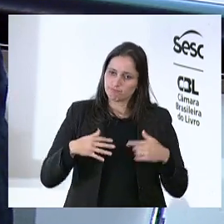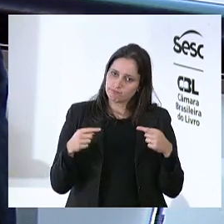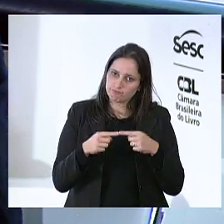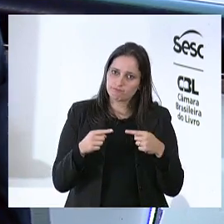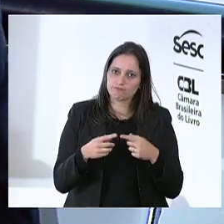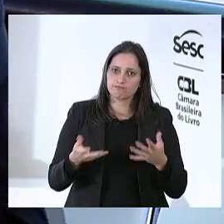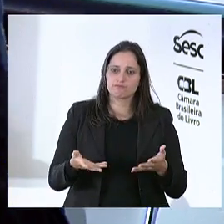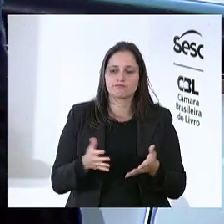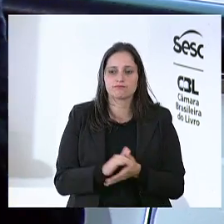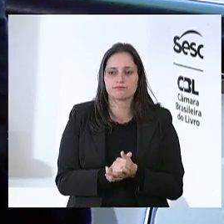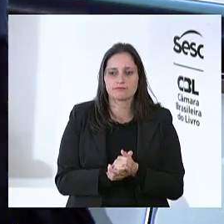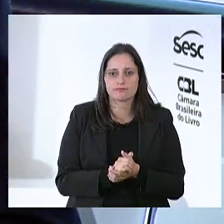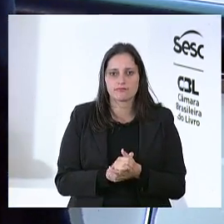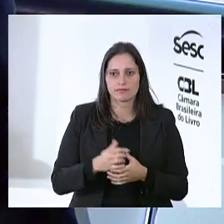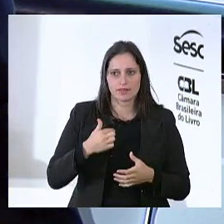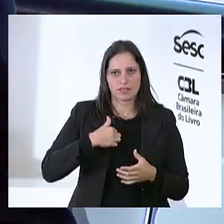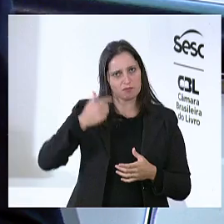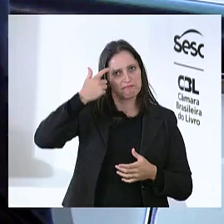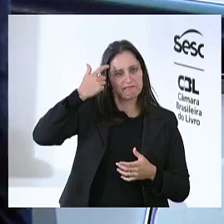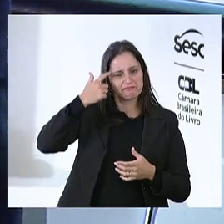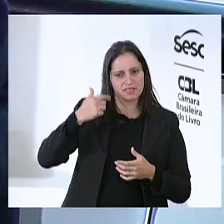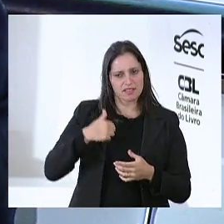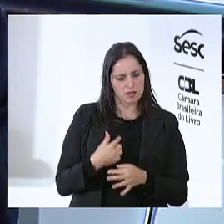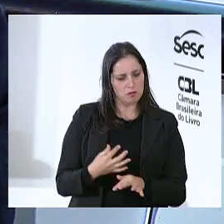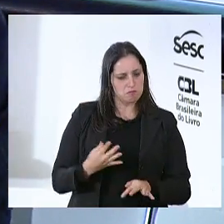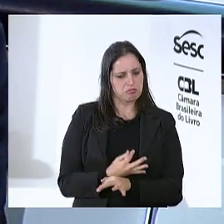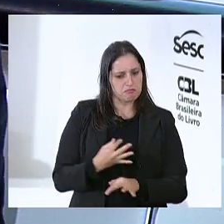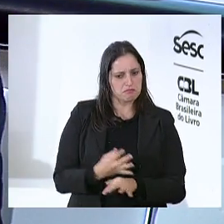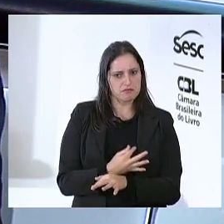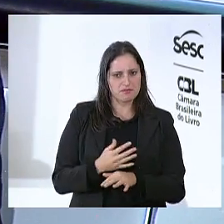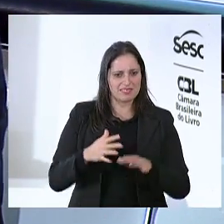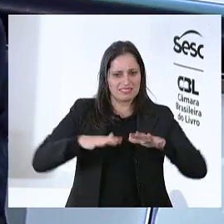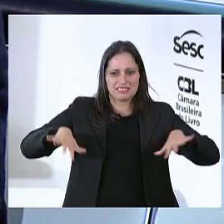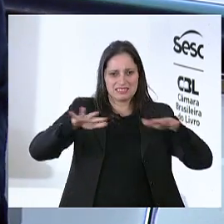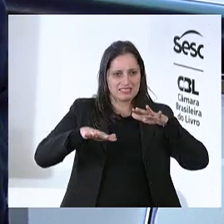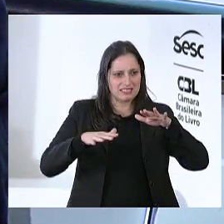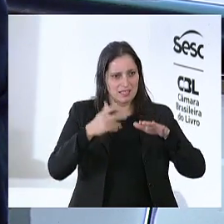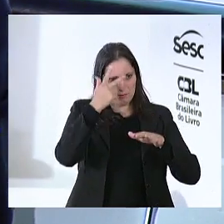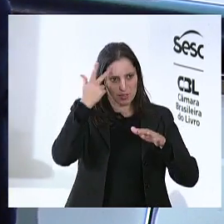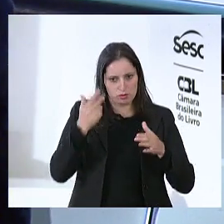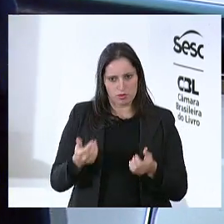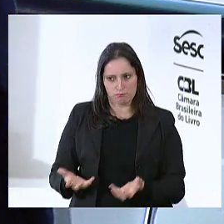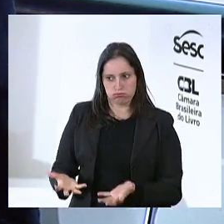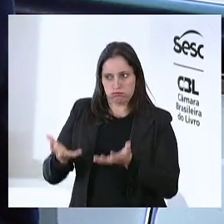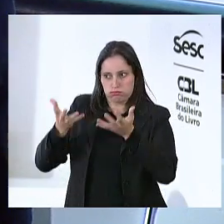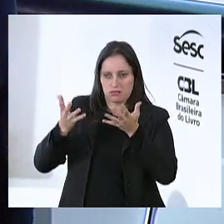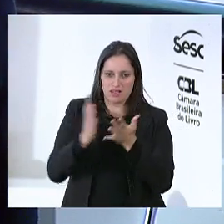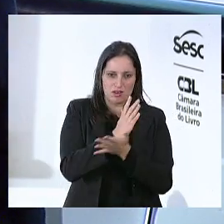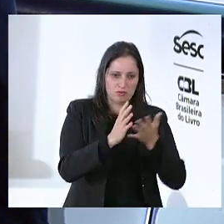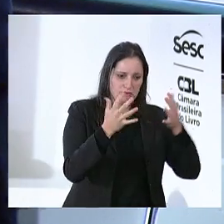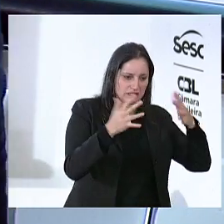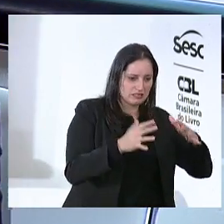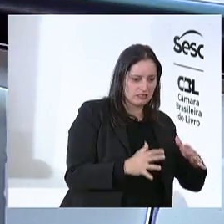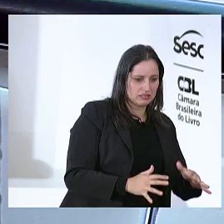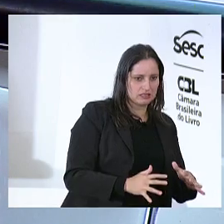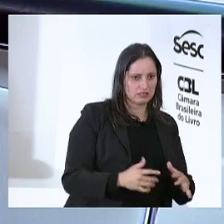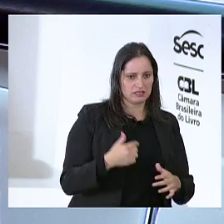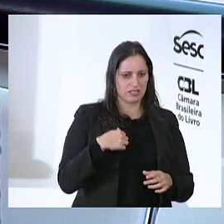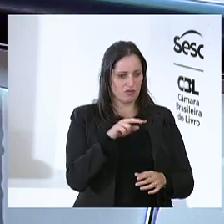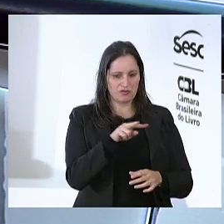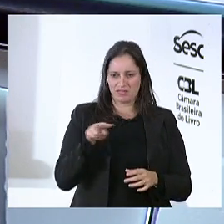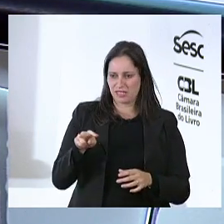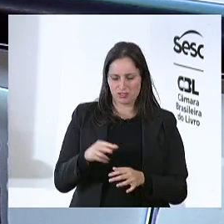vou suportar essa desigualdade. Eu não vou aguentar isso. Então, tem uma coisa interessante, que é isso, um